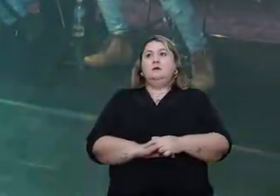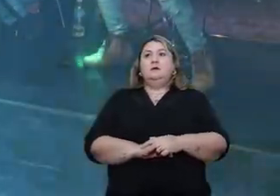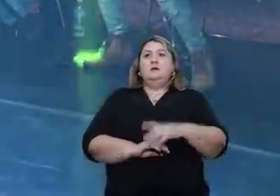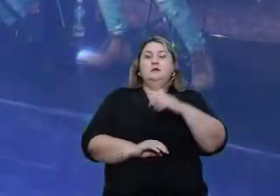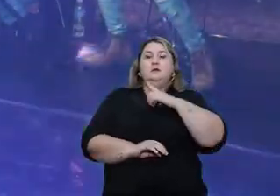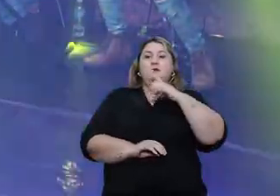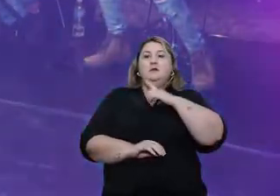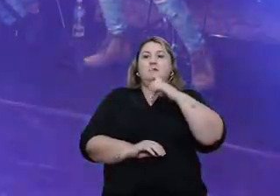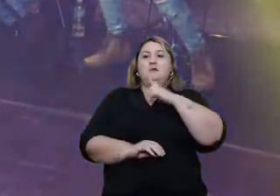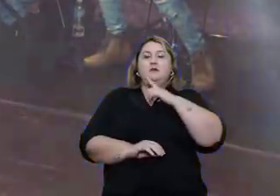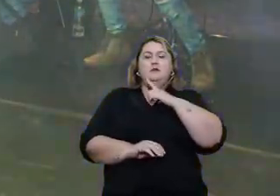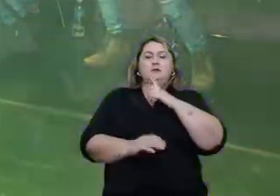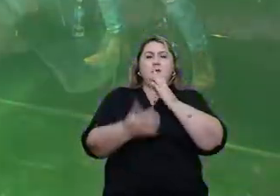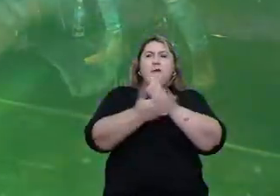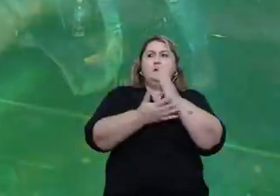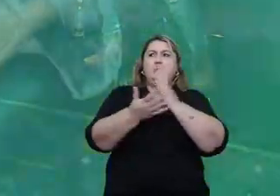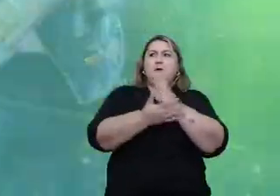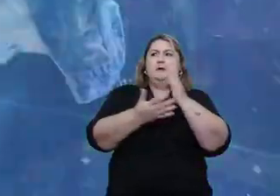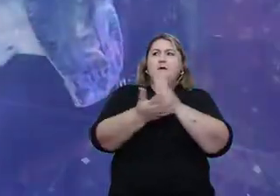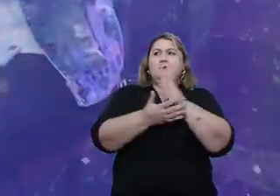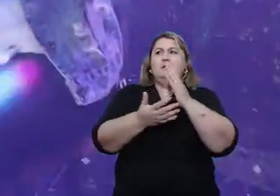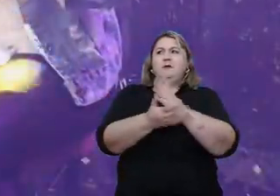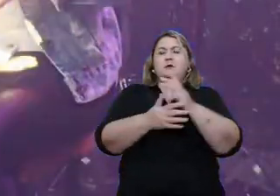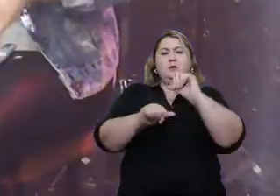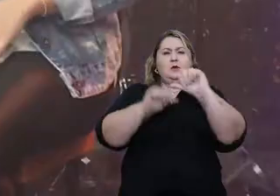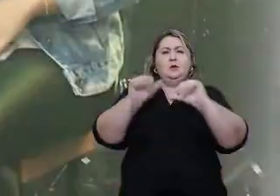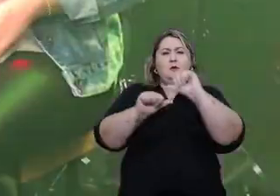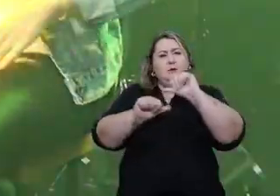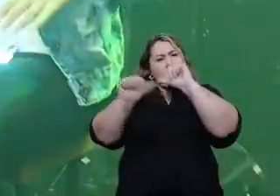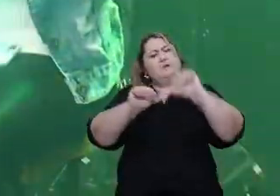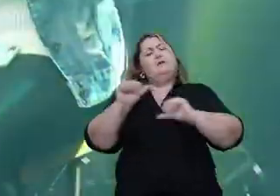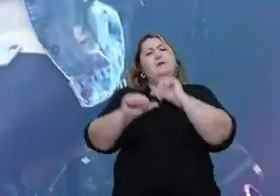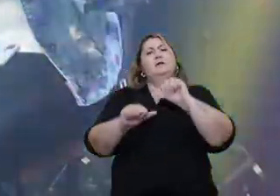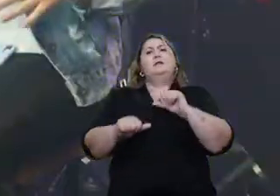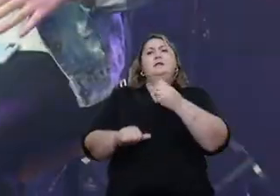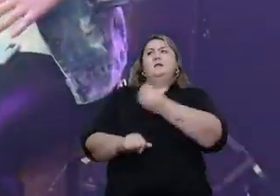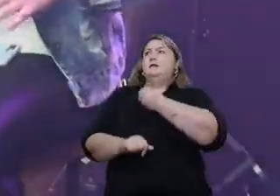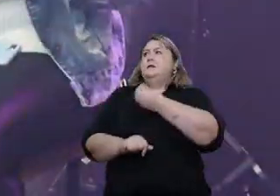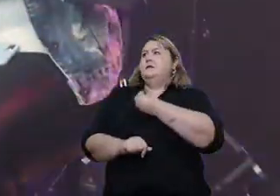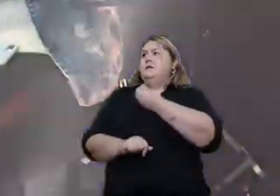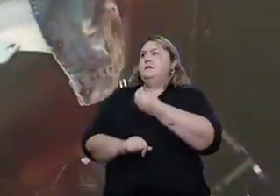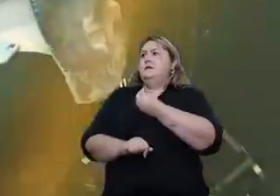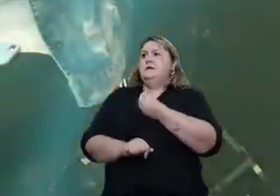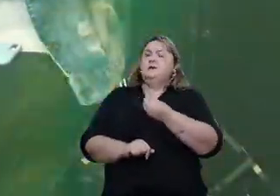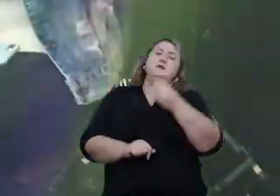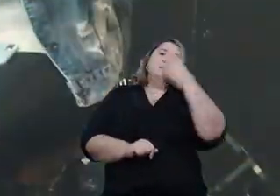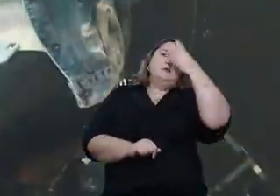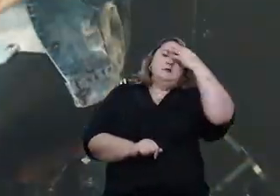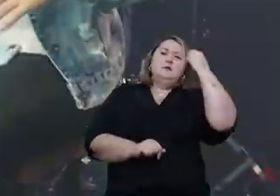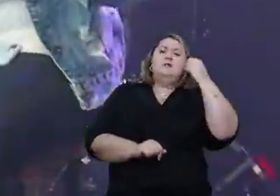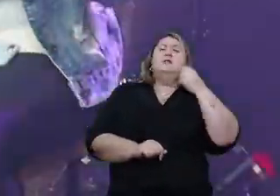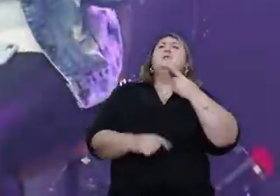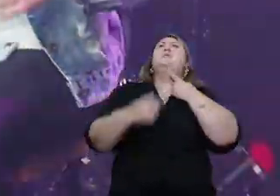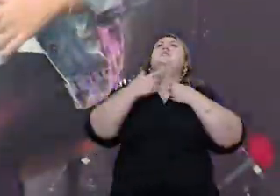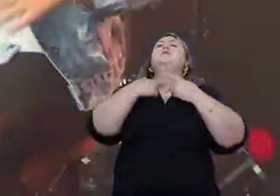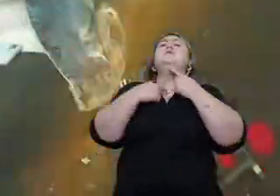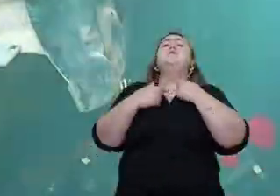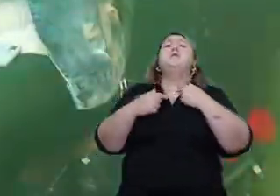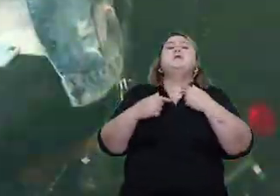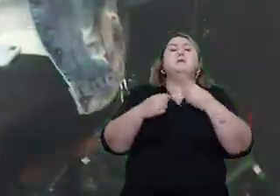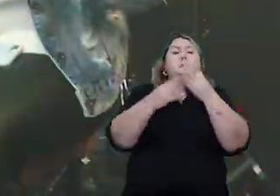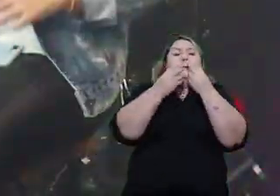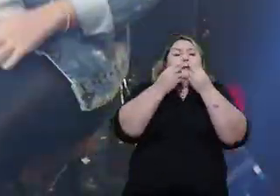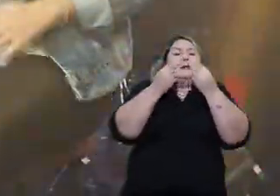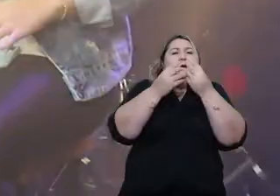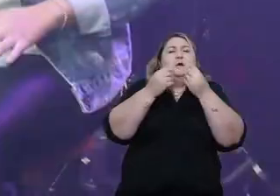O tempo passou, passou, tudo mudou, mudou. Da sua boca eu já nem lembro do sabor. O mundo